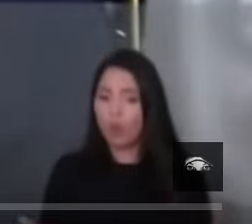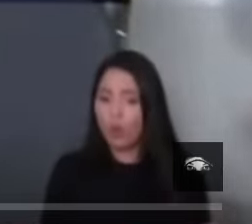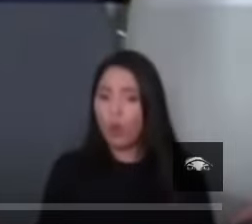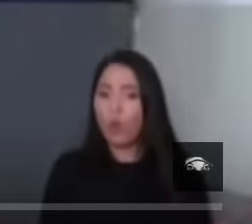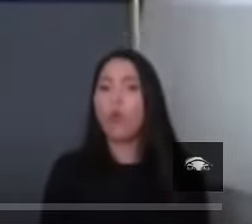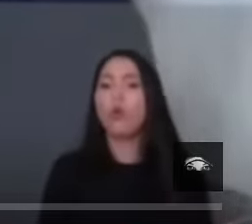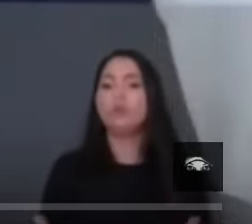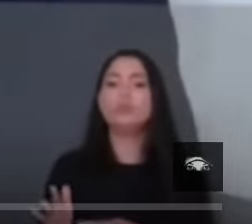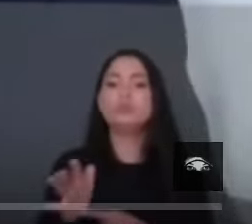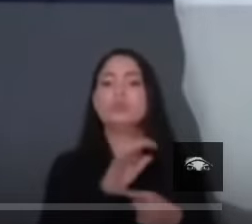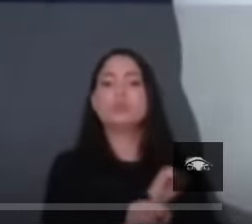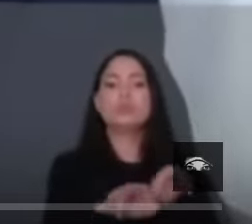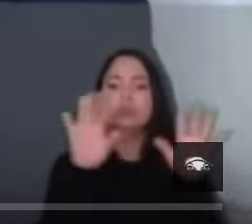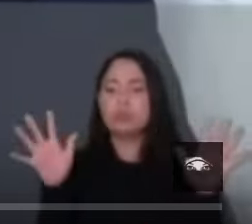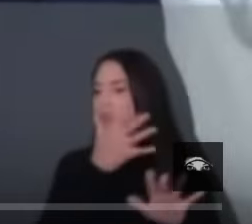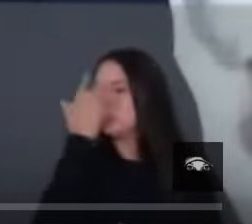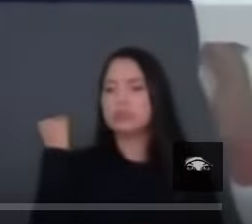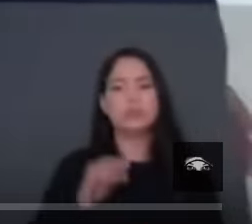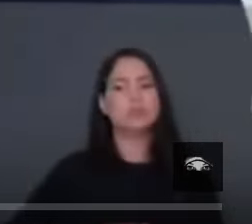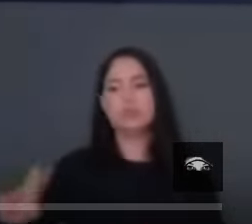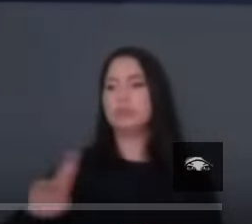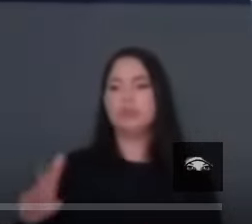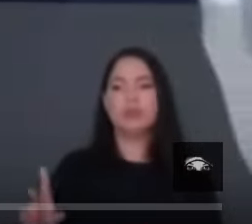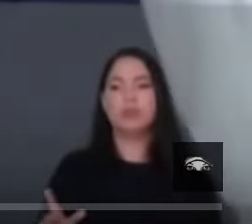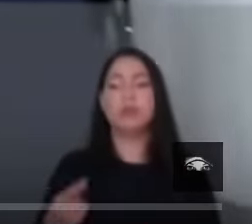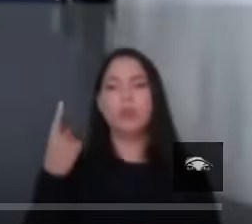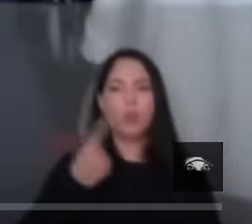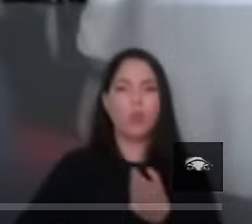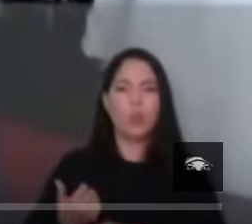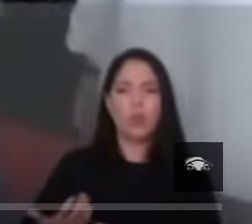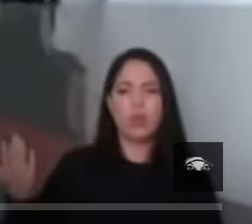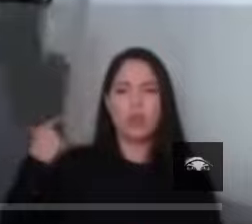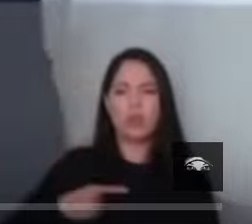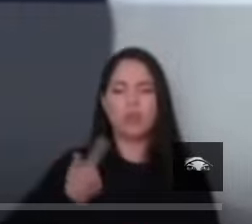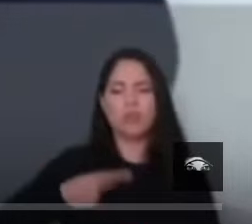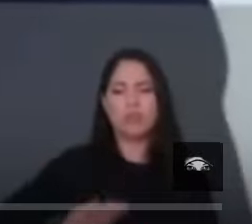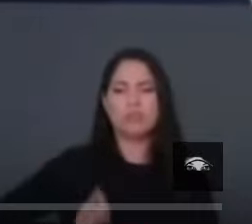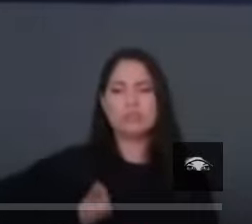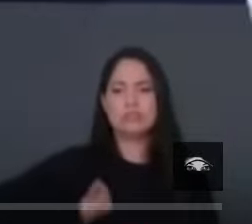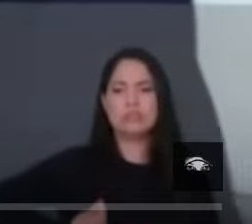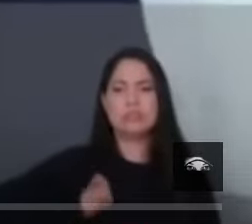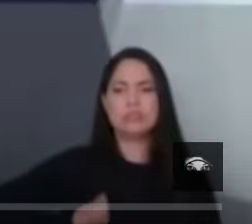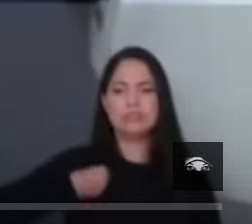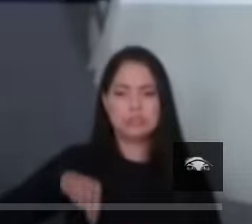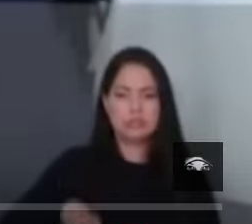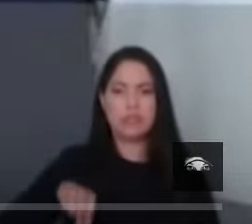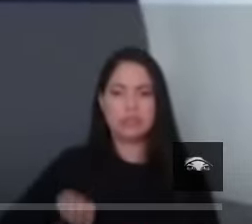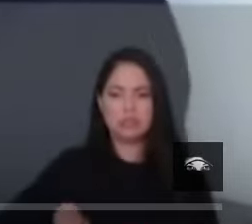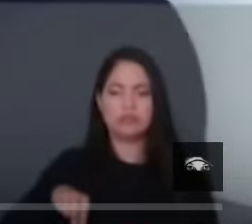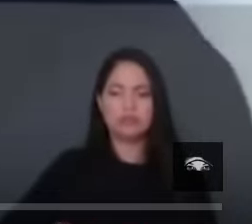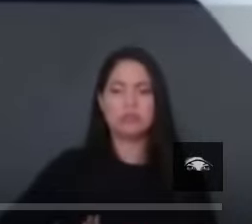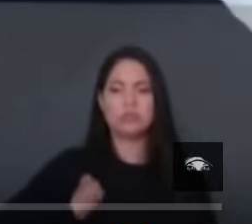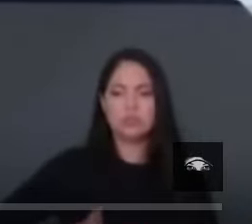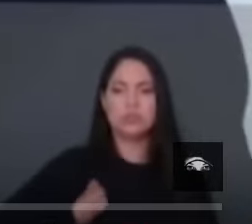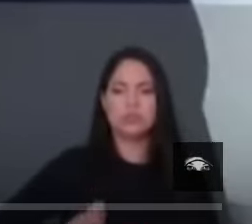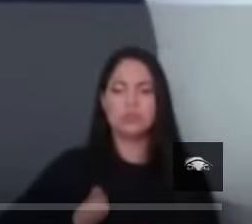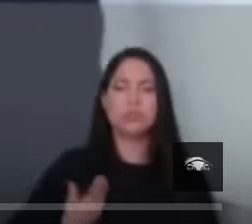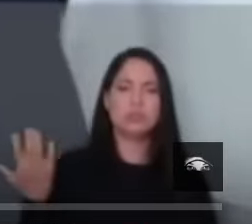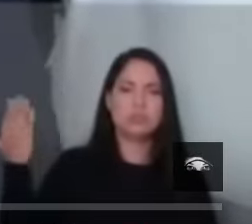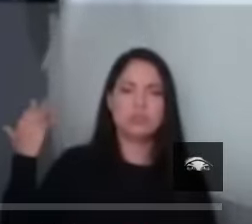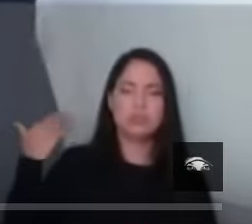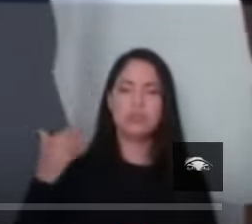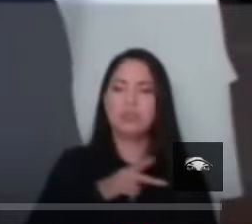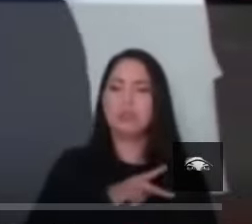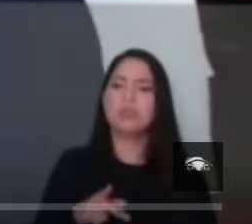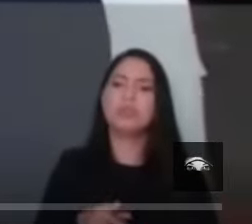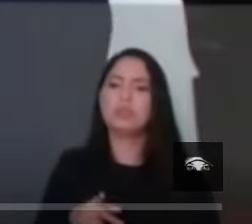É para que não se esqueça, para que nunca mais aconteça. Há um ano, esse local onde nós estamos, e eu estive aqui, fui o primeiro, junto com o presidente do Senado